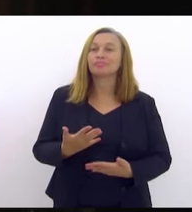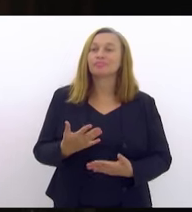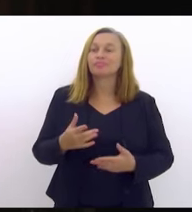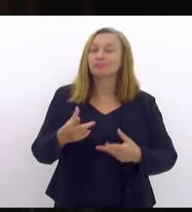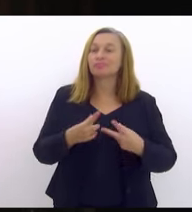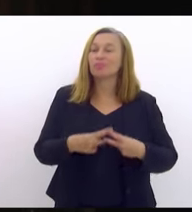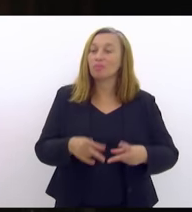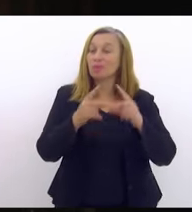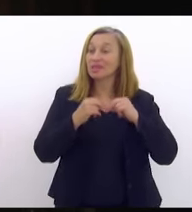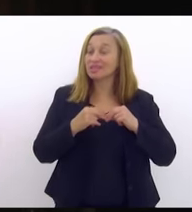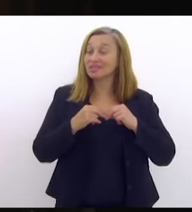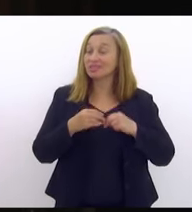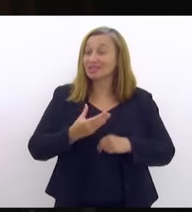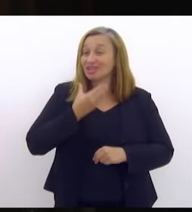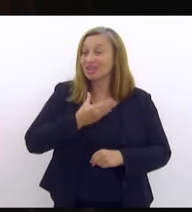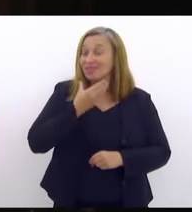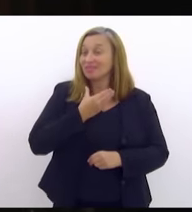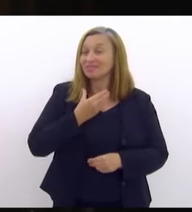de Natal.